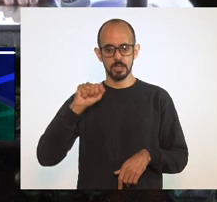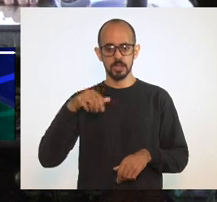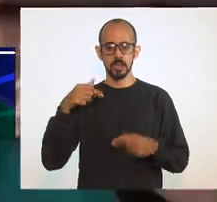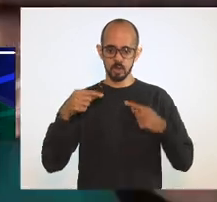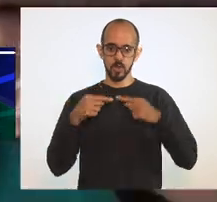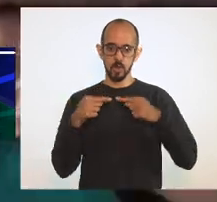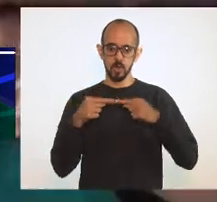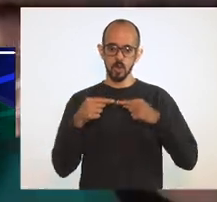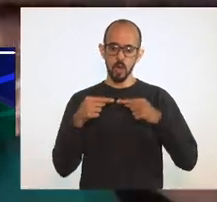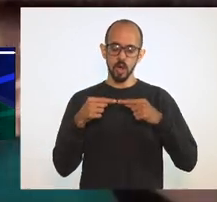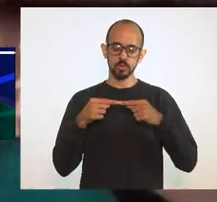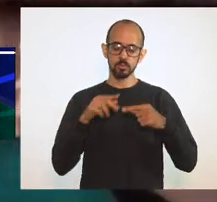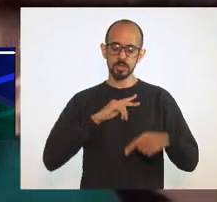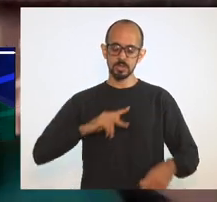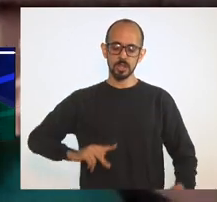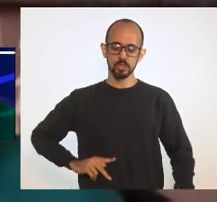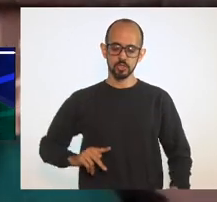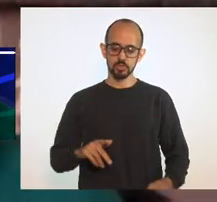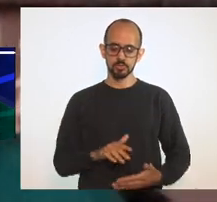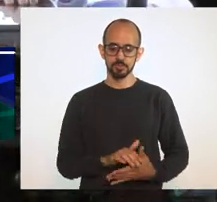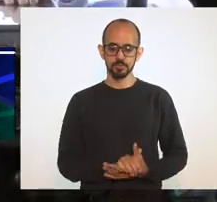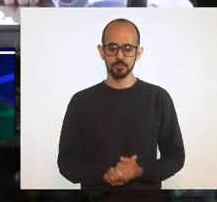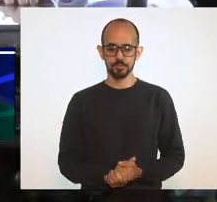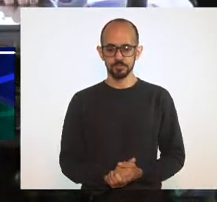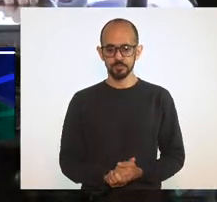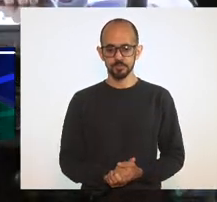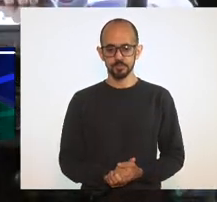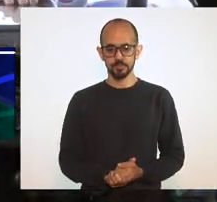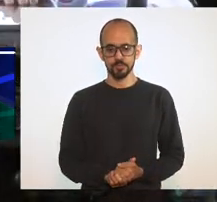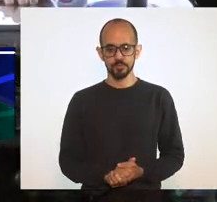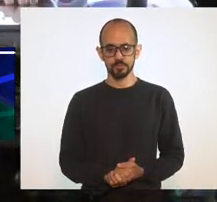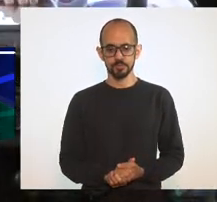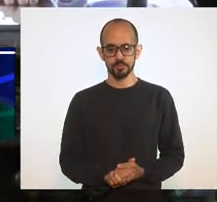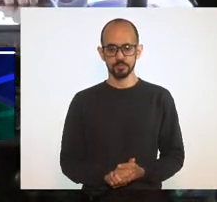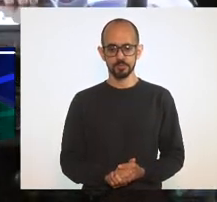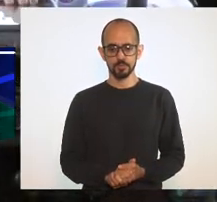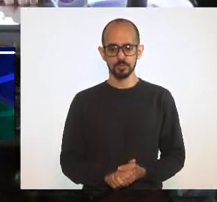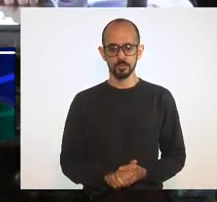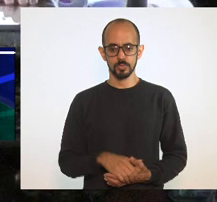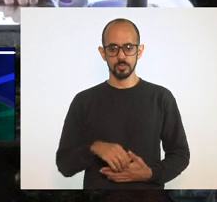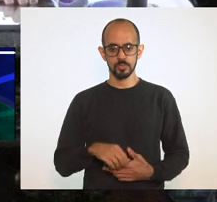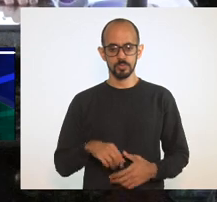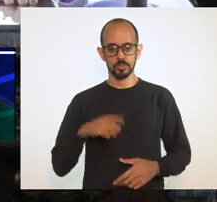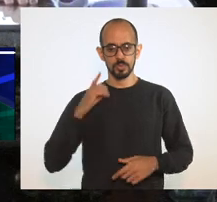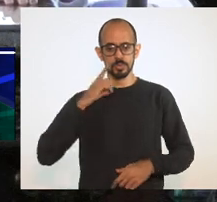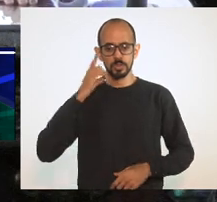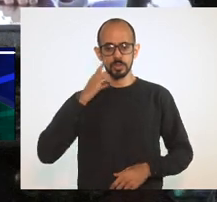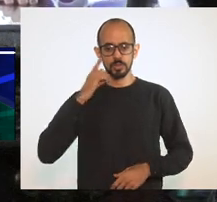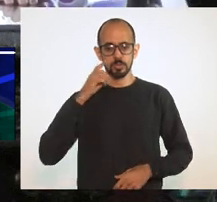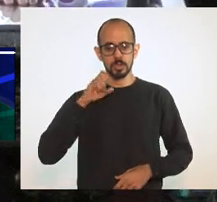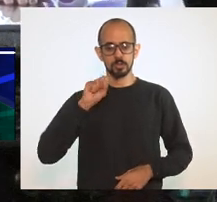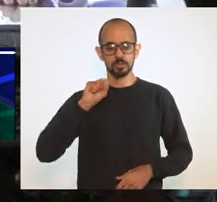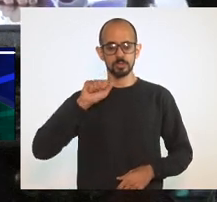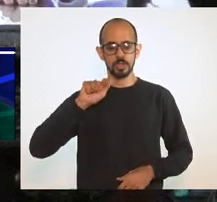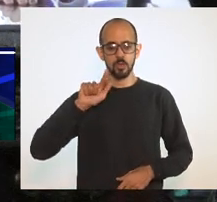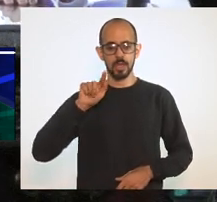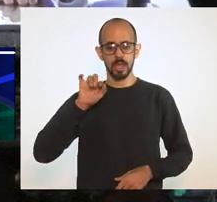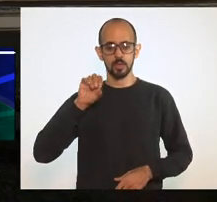Favorável, presidente. Mônica Francisco vota sim. Deputado Samuel